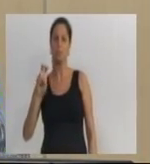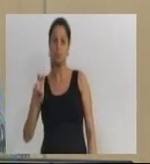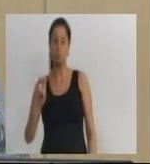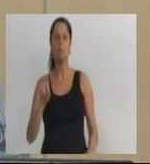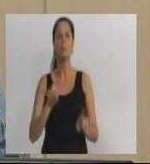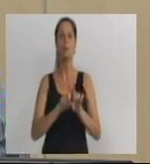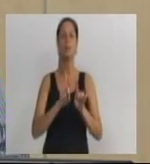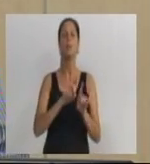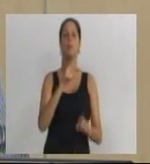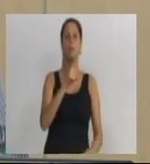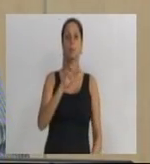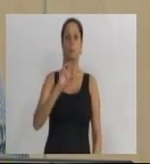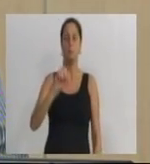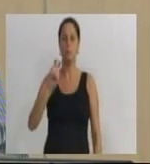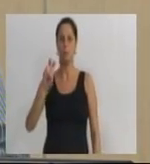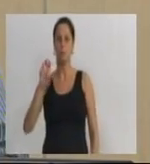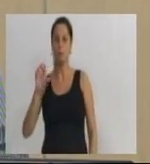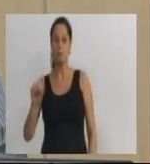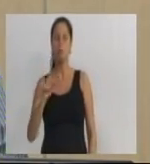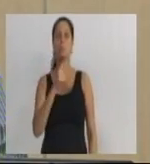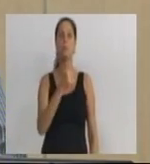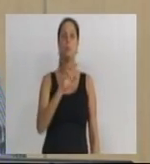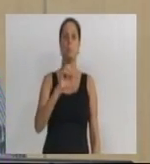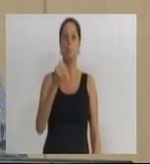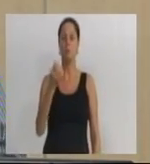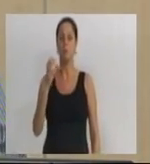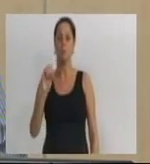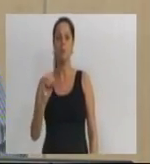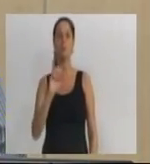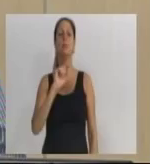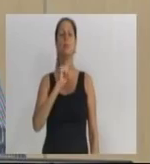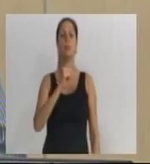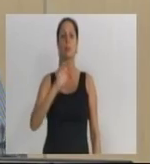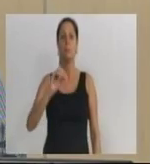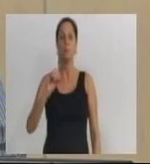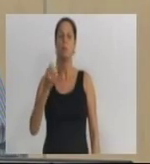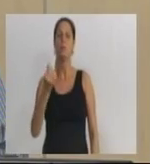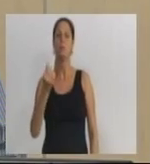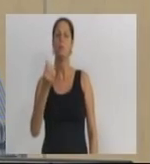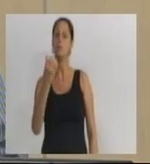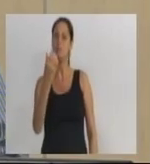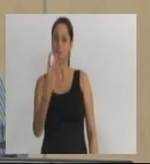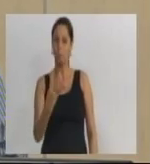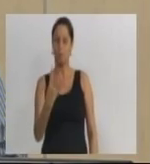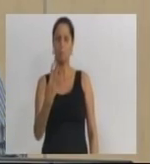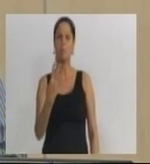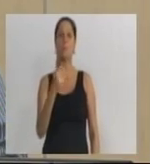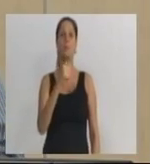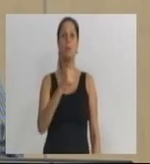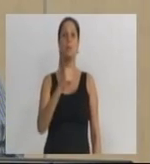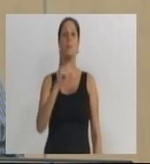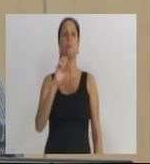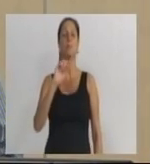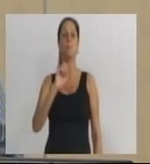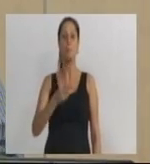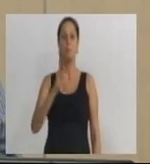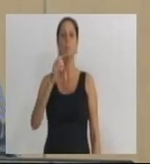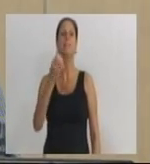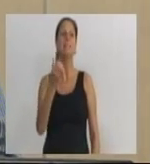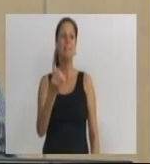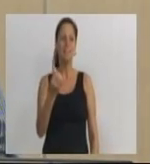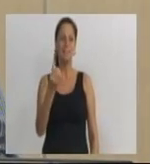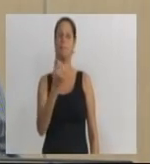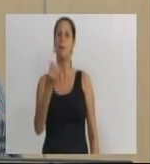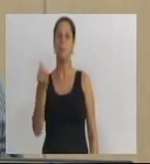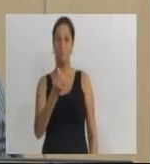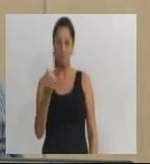7058, 7059, 7060, 7062, 7064, 7066,